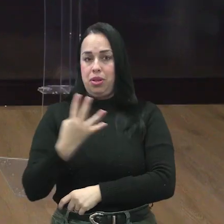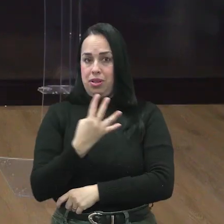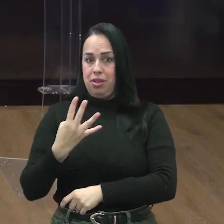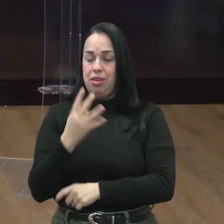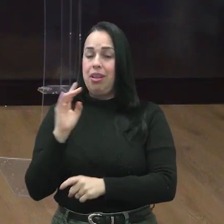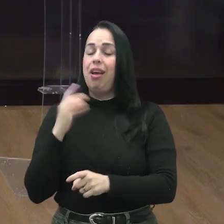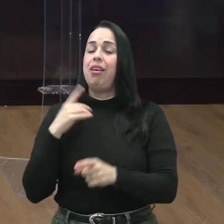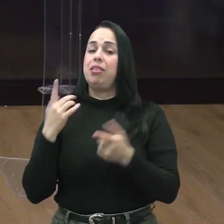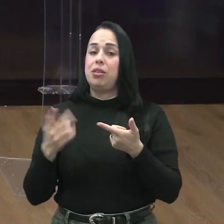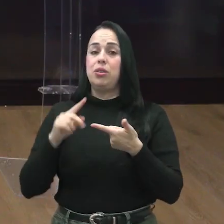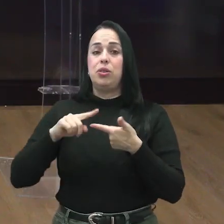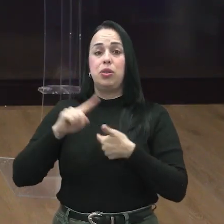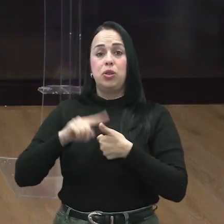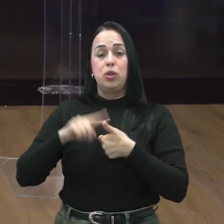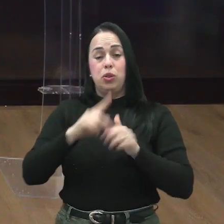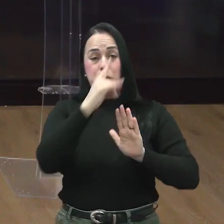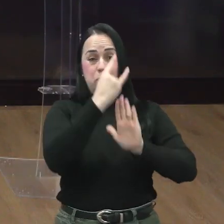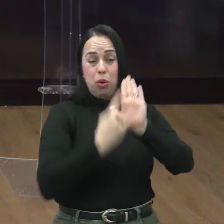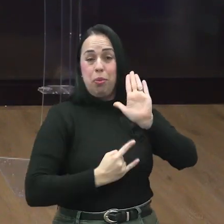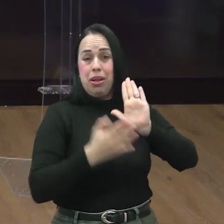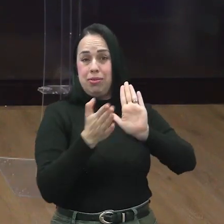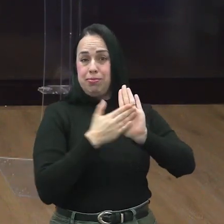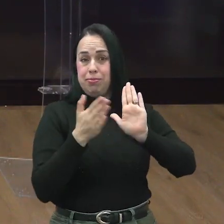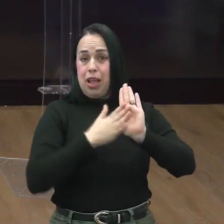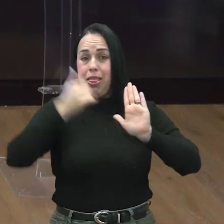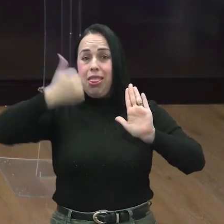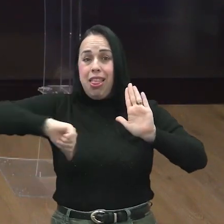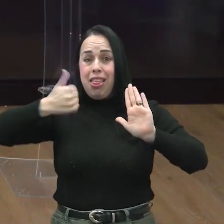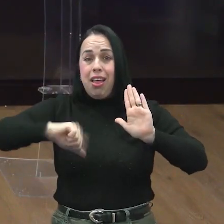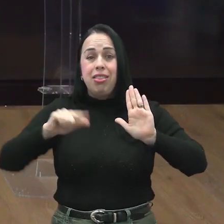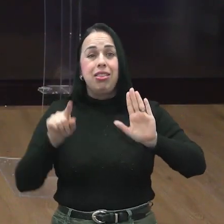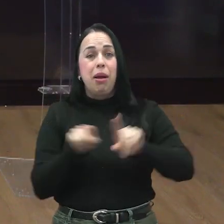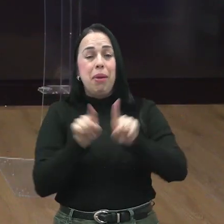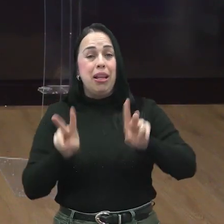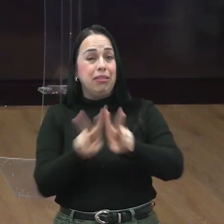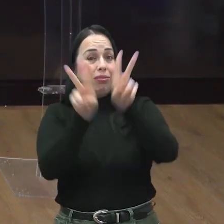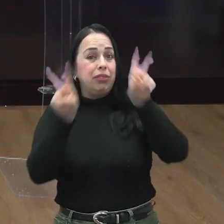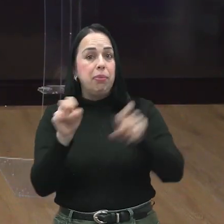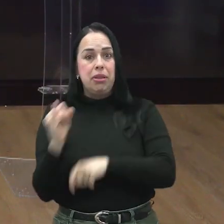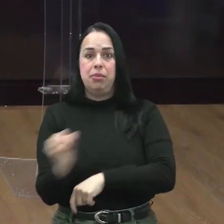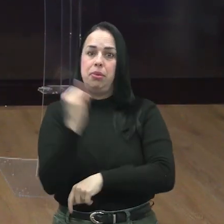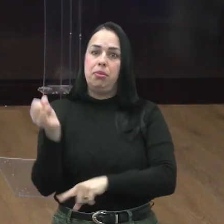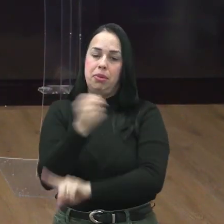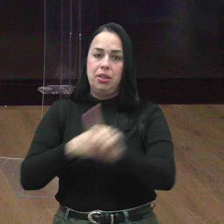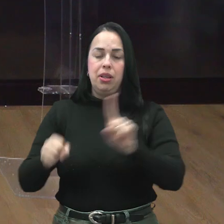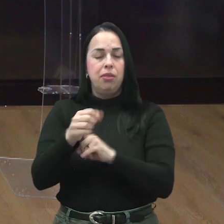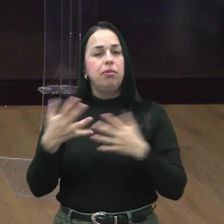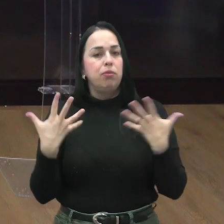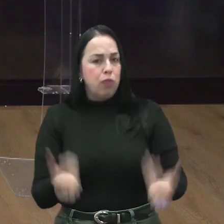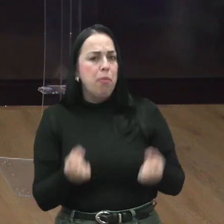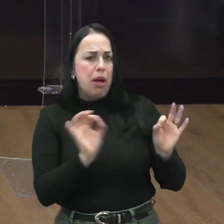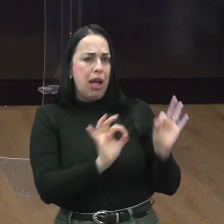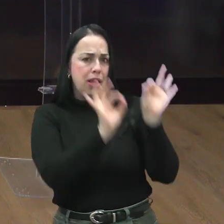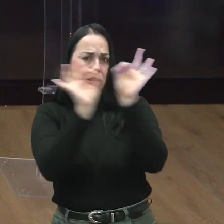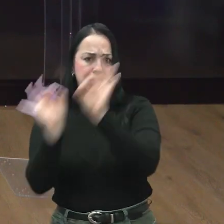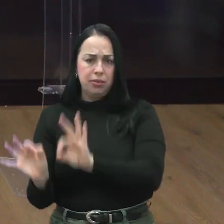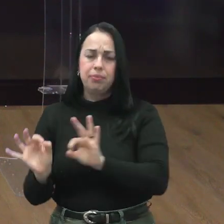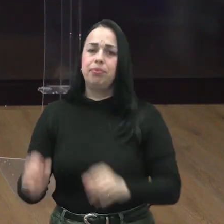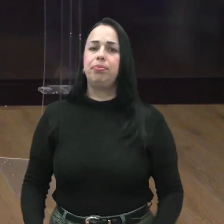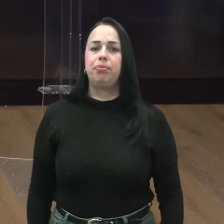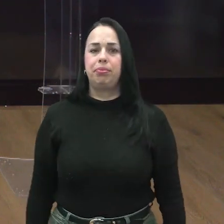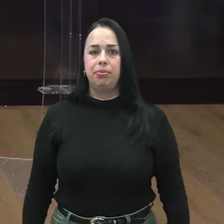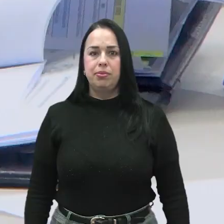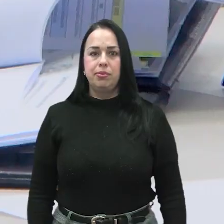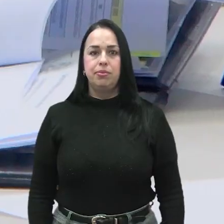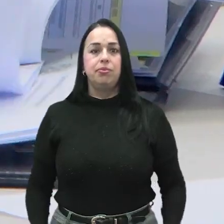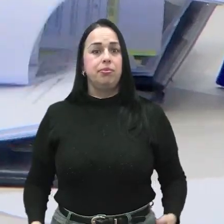do ano. Os vereadores apreciaram documentos e debateram temas de interesse público. Vamos acompanhar os assuntos tratados em